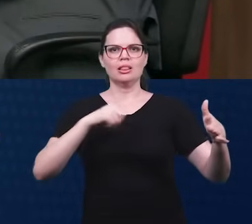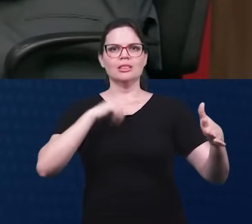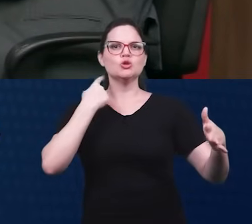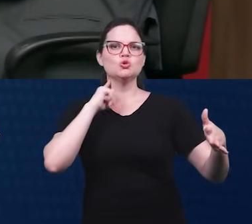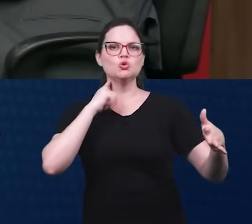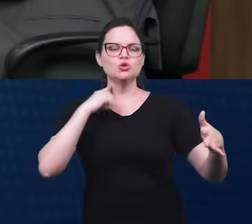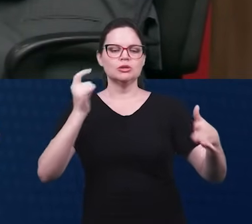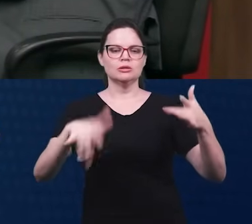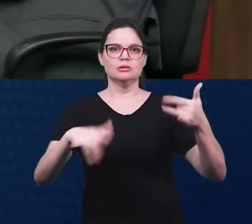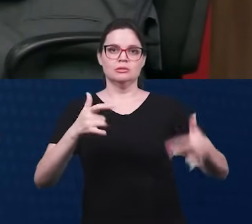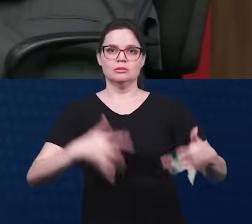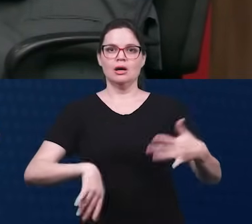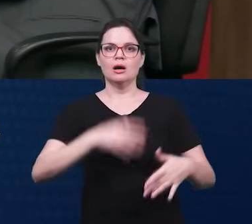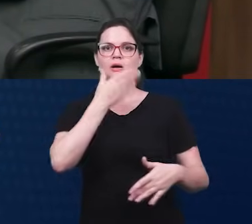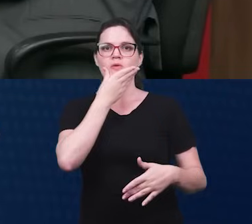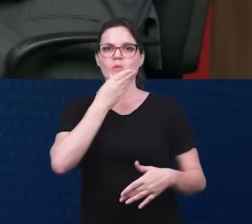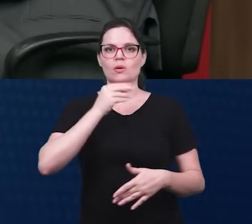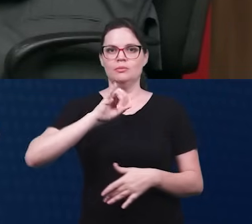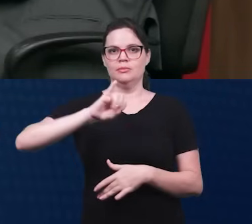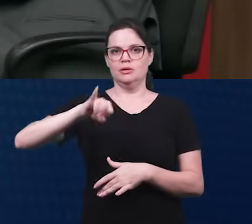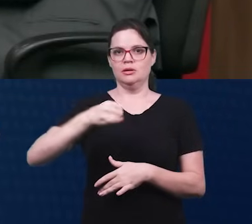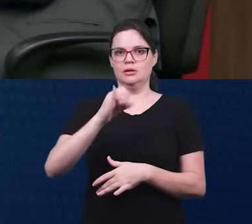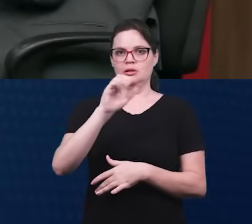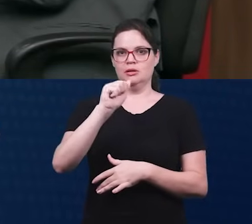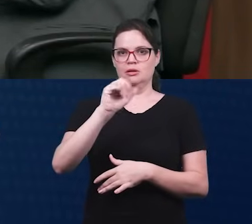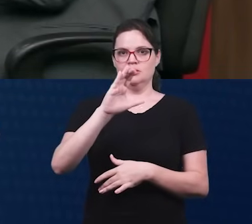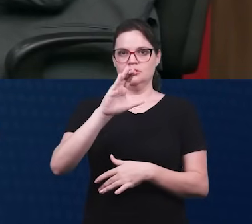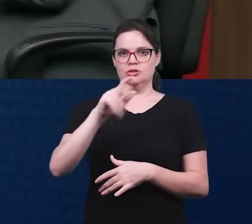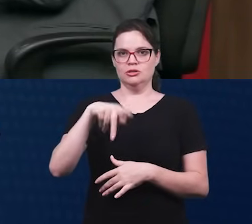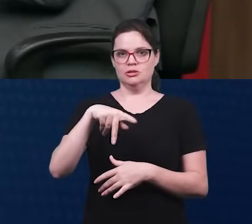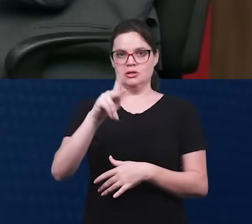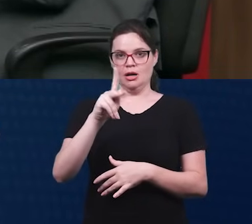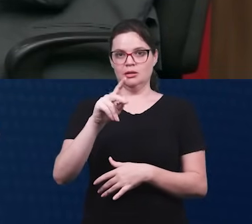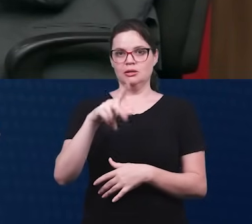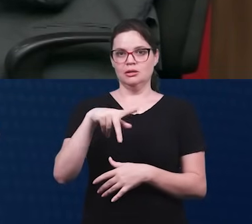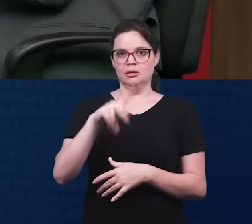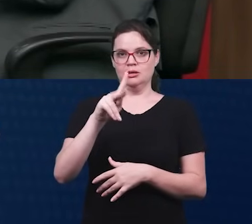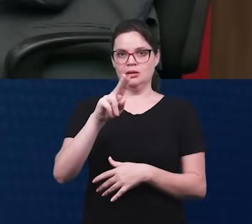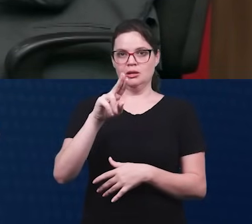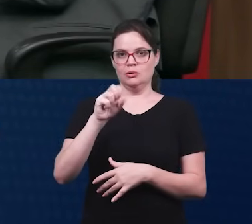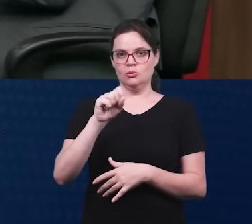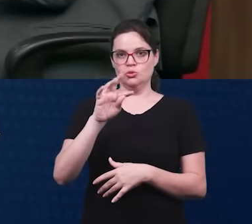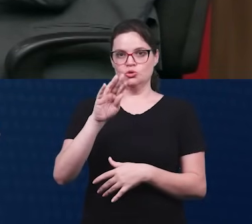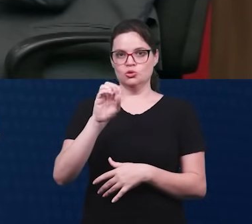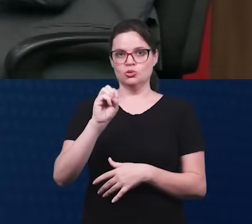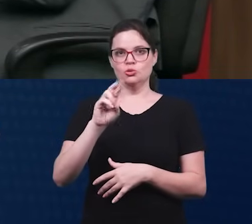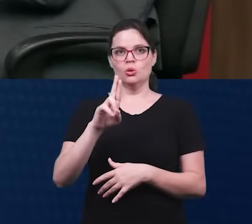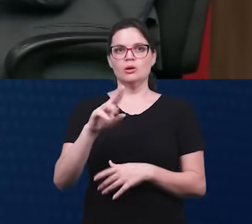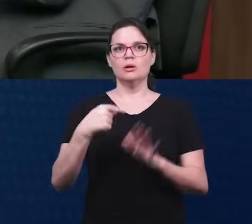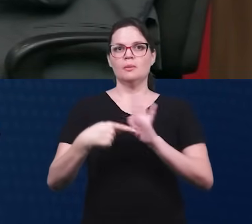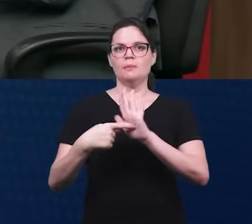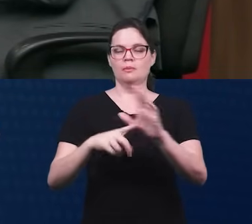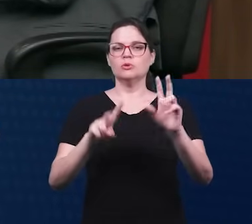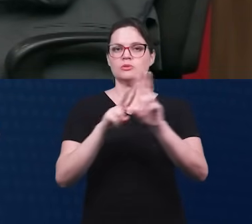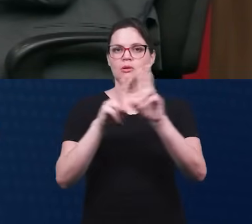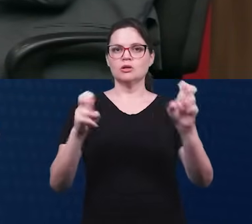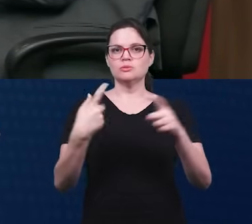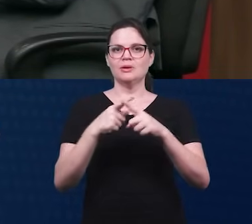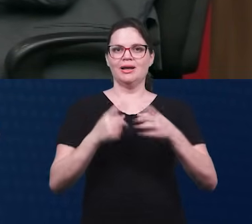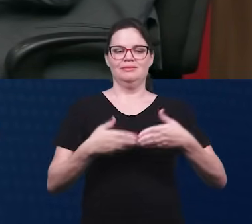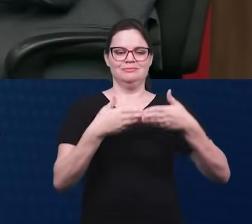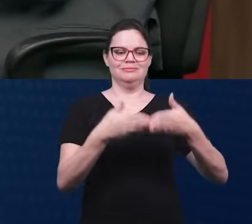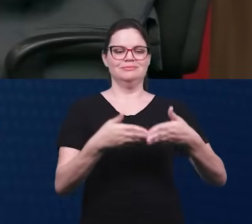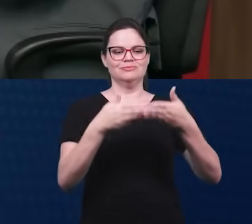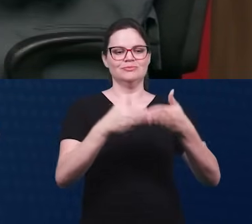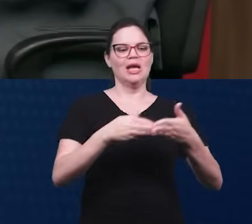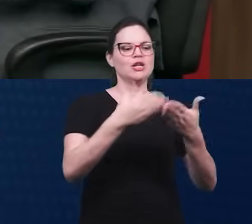Cousteau, a bordo do seu navio, ele já detectou isso e saiu nessa reportagem de 1970. Quando nós